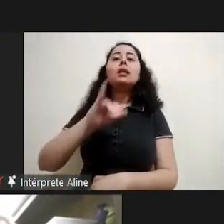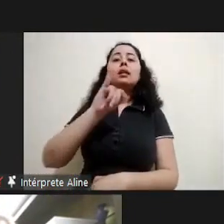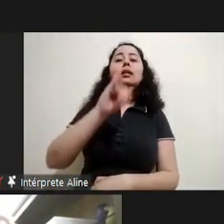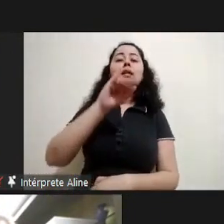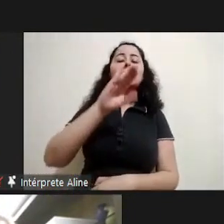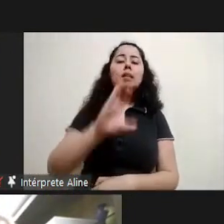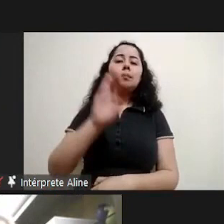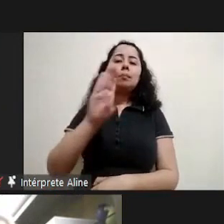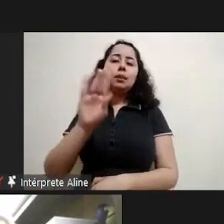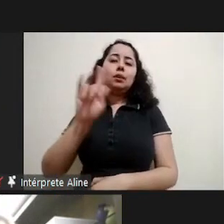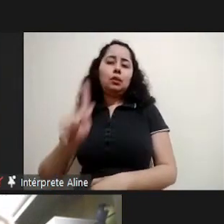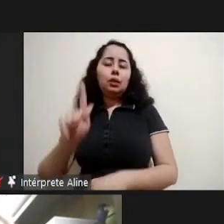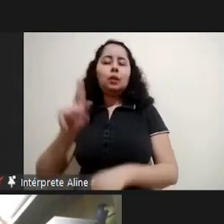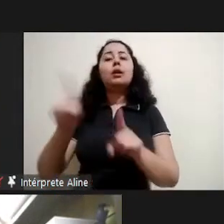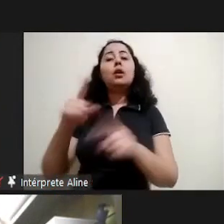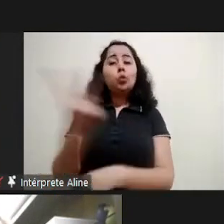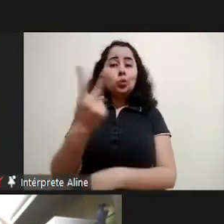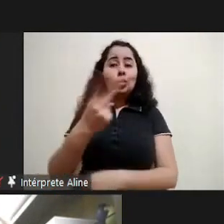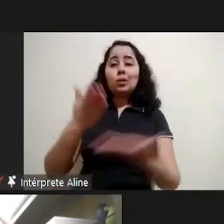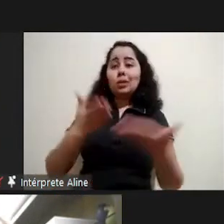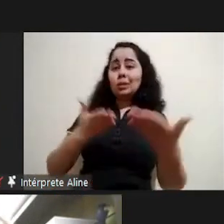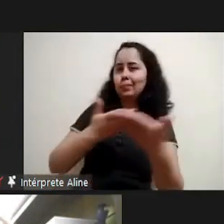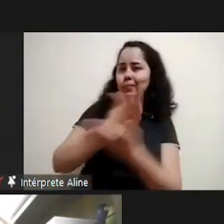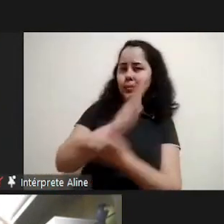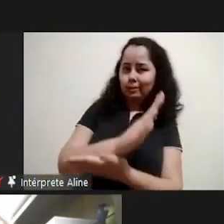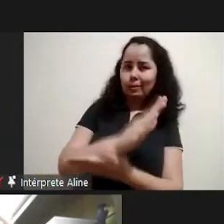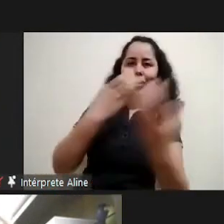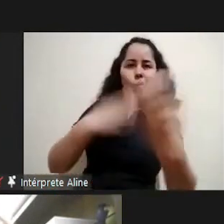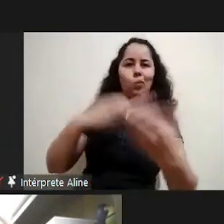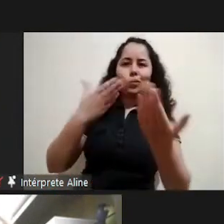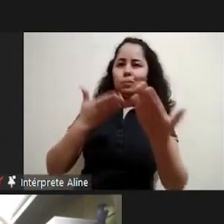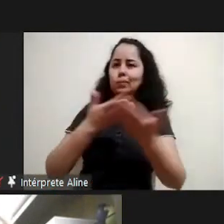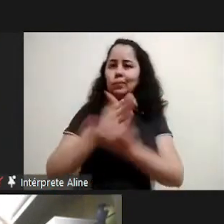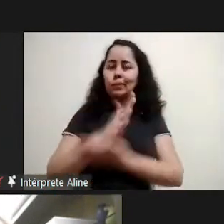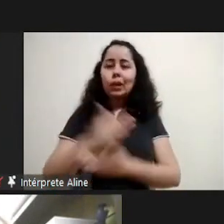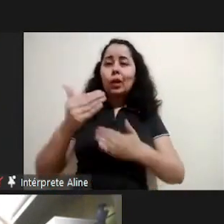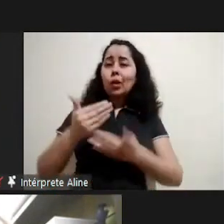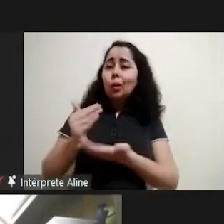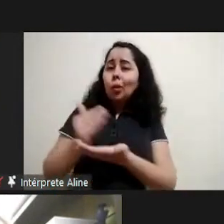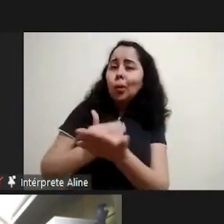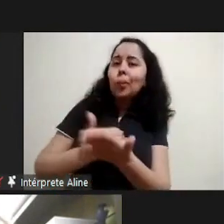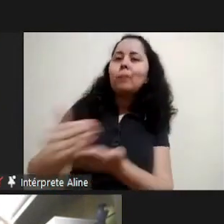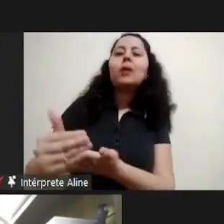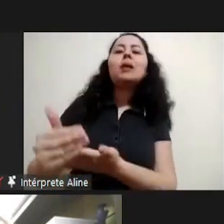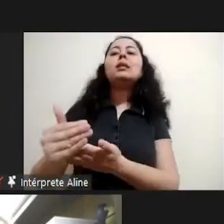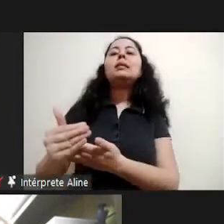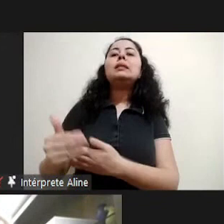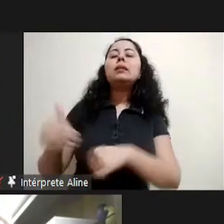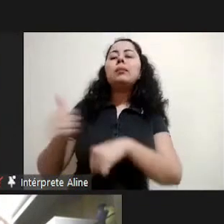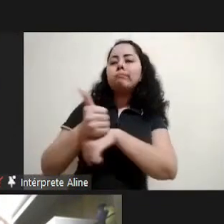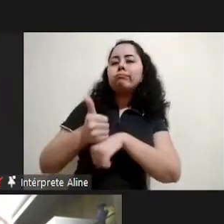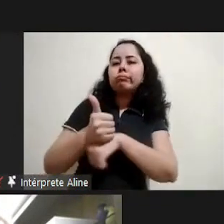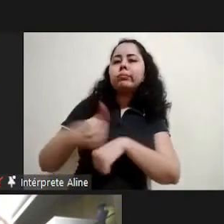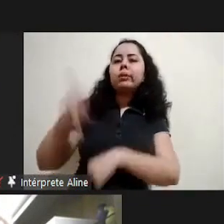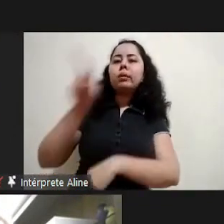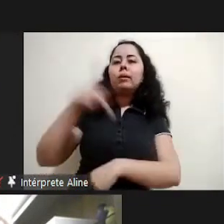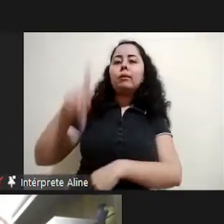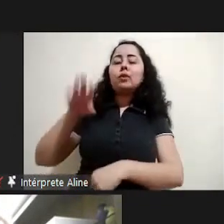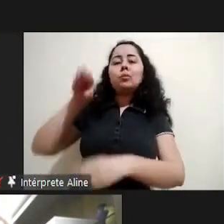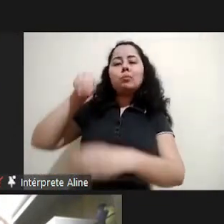ambos aprovados. Inicia assim sua trajetória de professor de microbiologia médica daquele departamento.